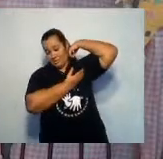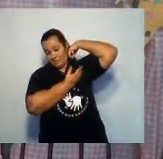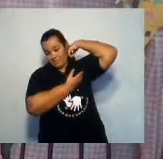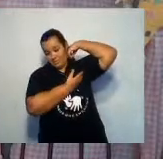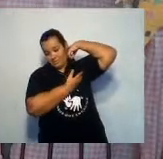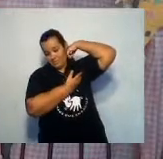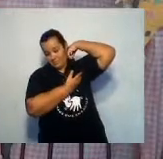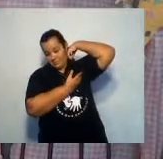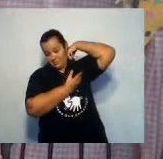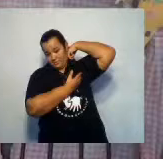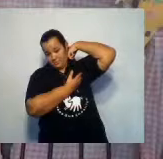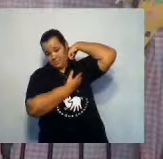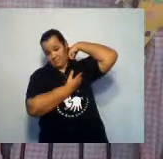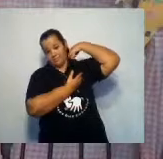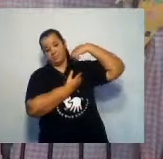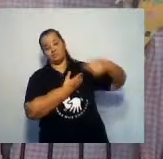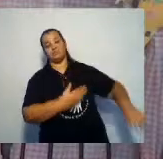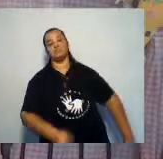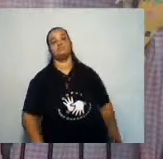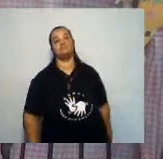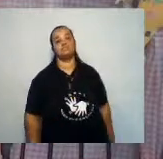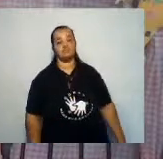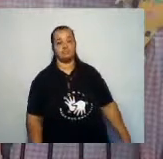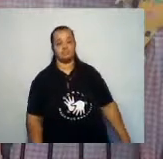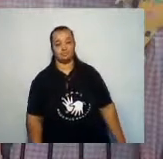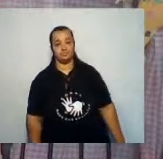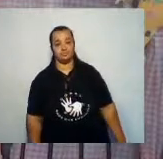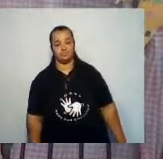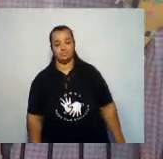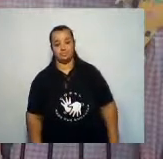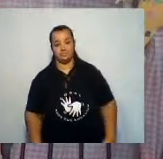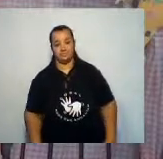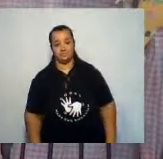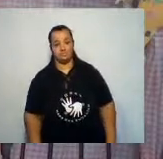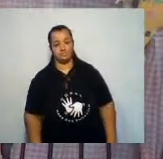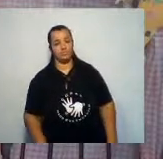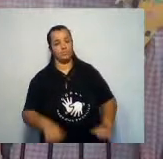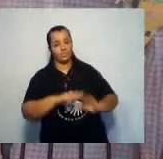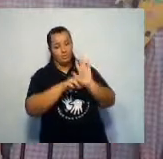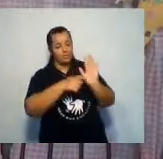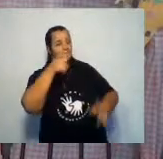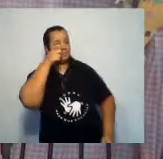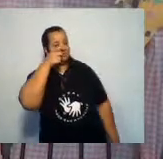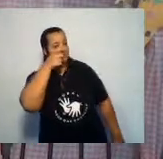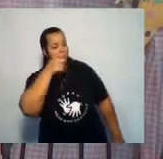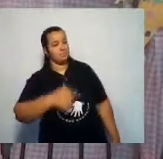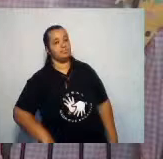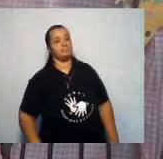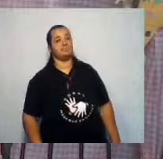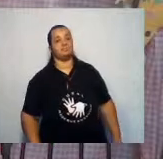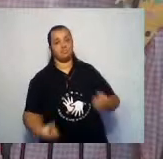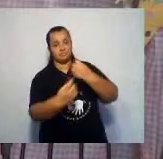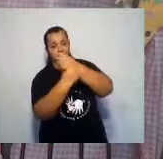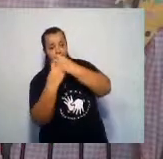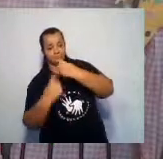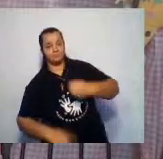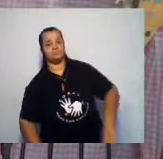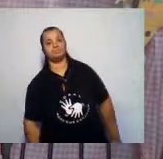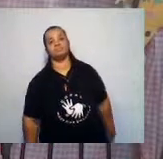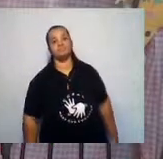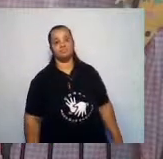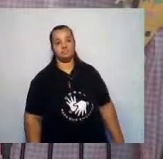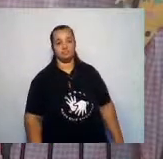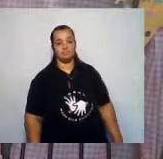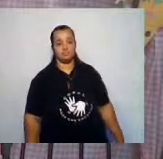amigos do Ecus, que pediram um modão, então tá aqui no show. Alô, pessoal, toda a galera que eu sei que tá ligadinha aí, curtindo a nossa live, galera do Ecus, um beijo